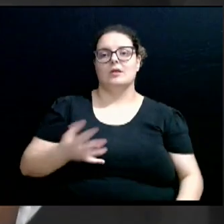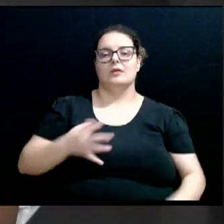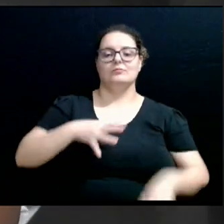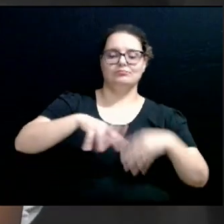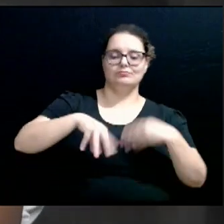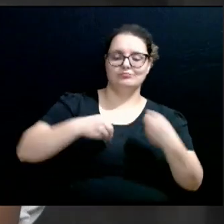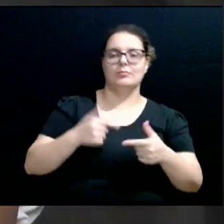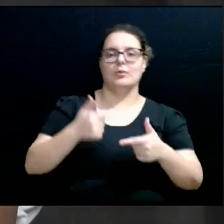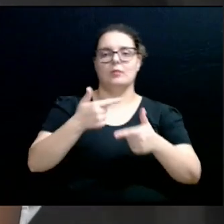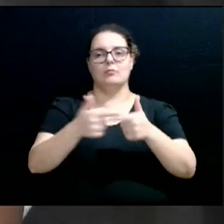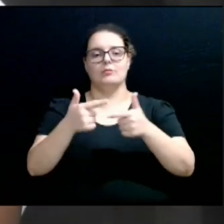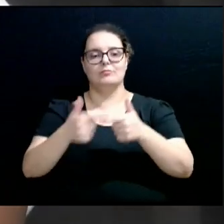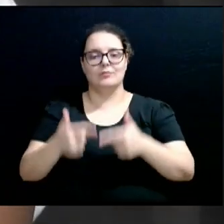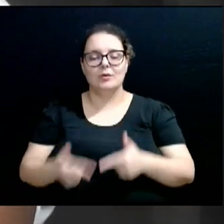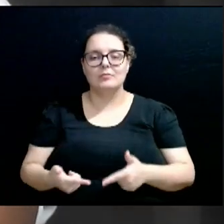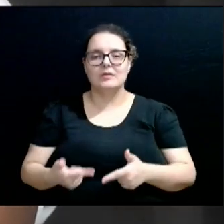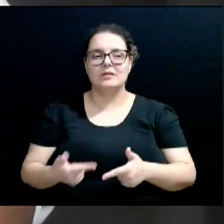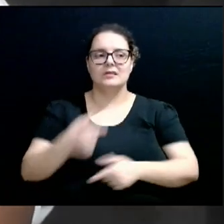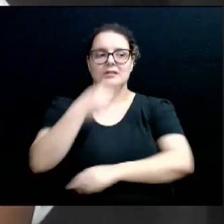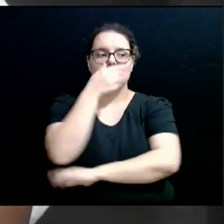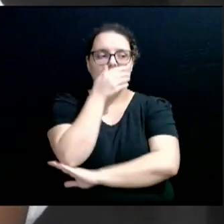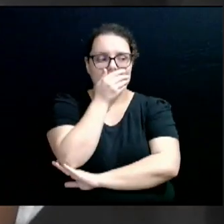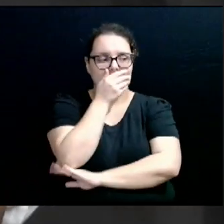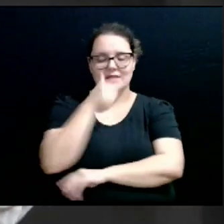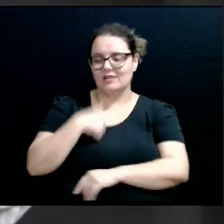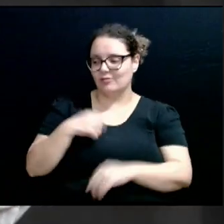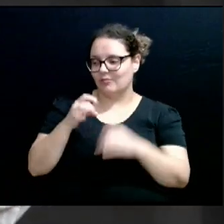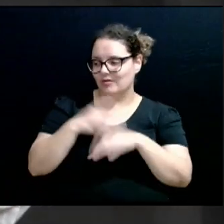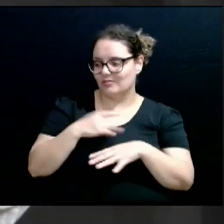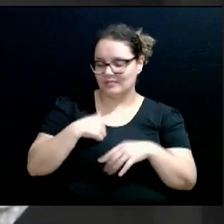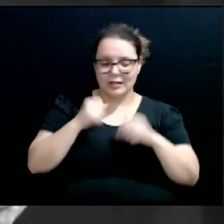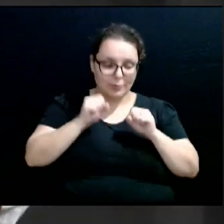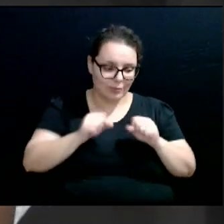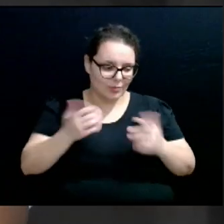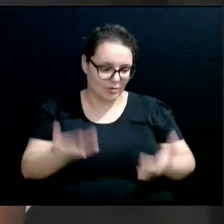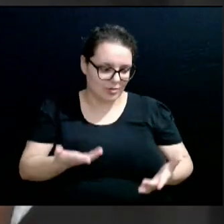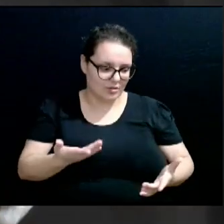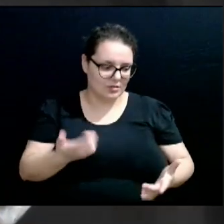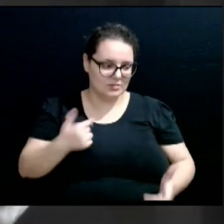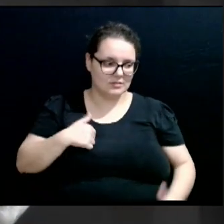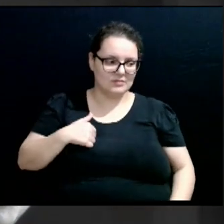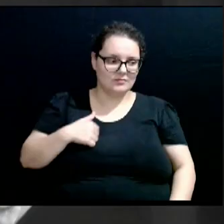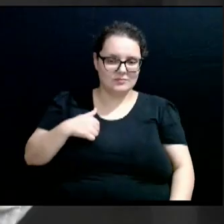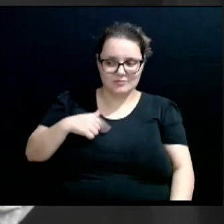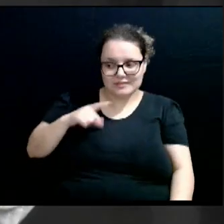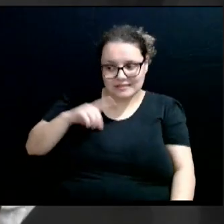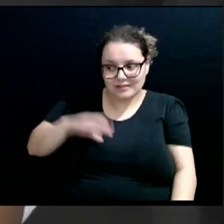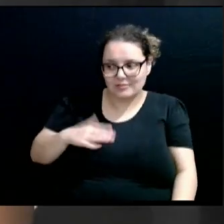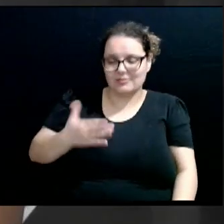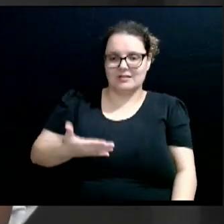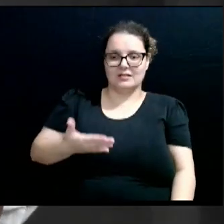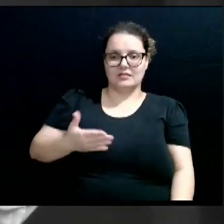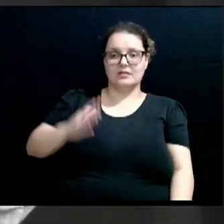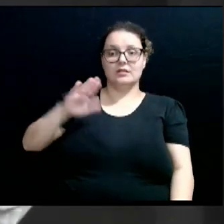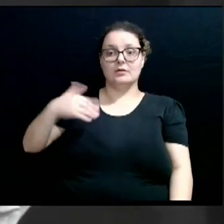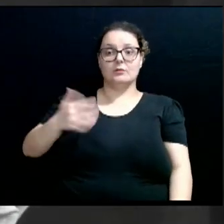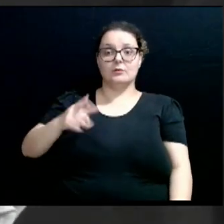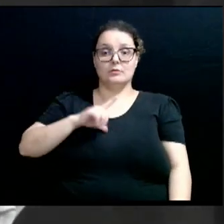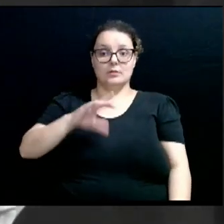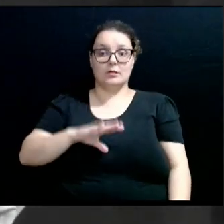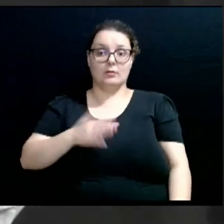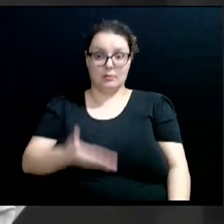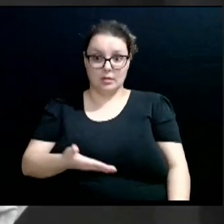Será que eu estou pronta? Será que eu posso? Eu vou ousar? E aí, quando a gente ousa, né, e a gente